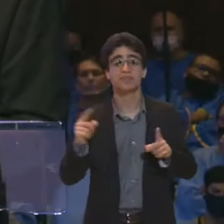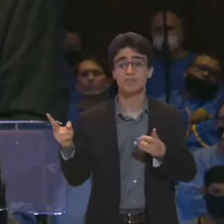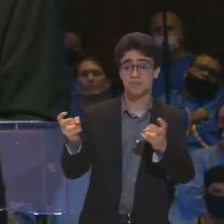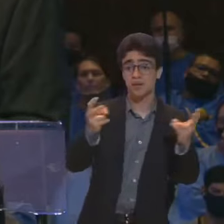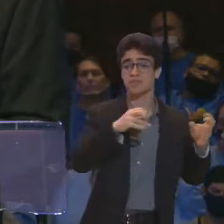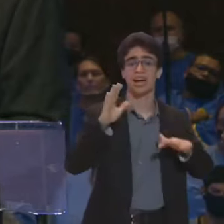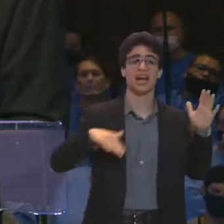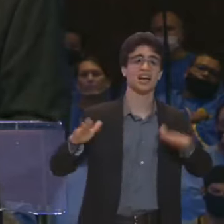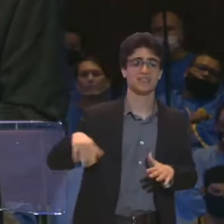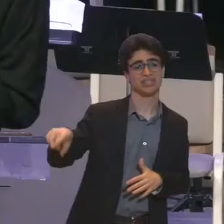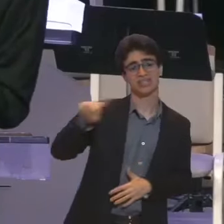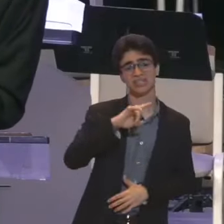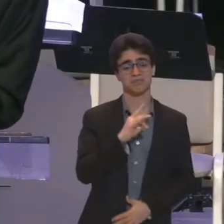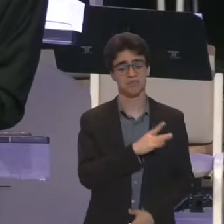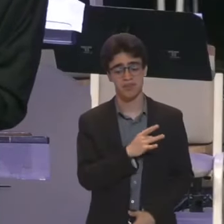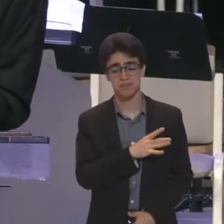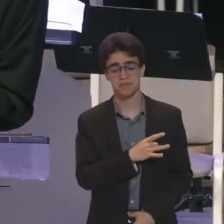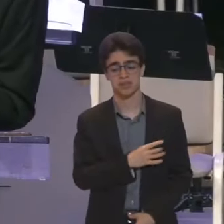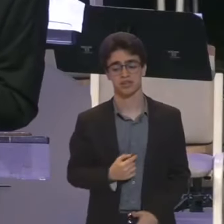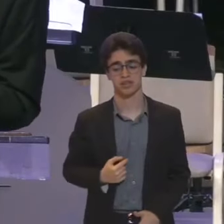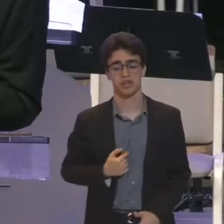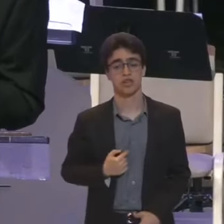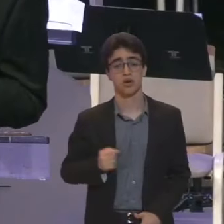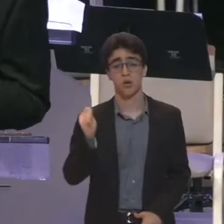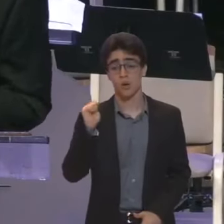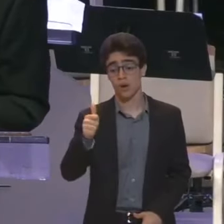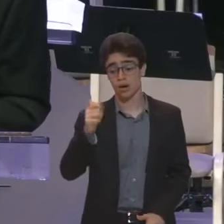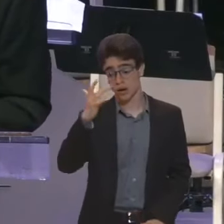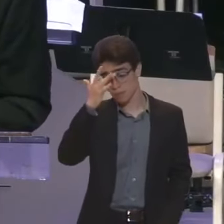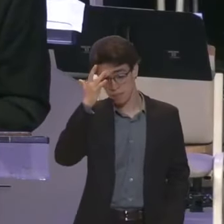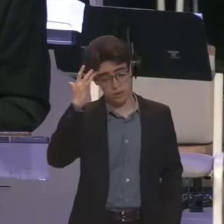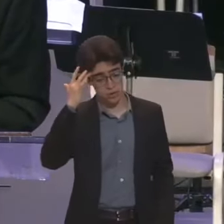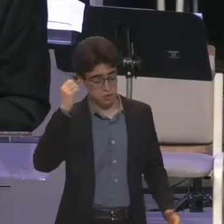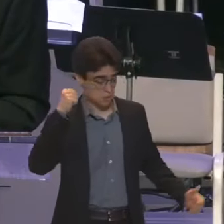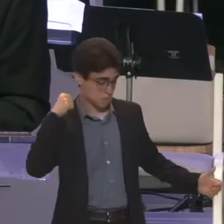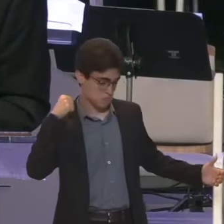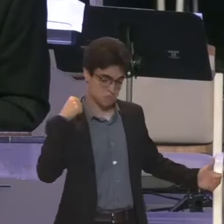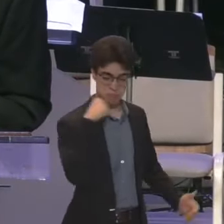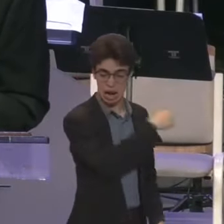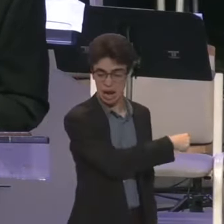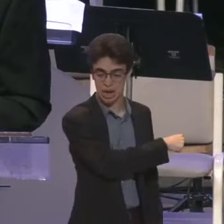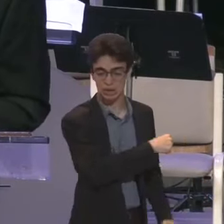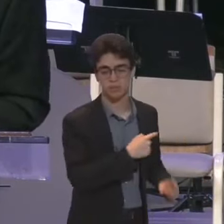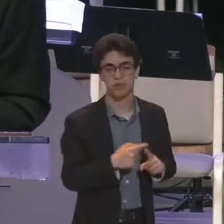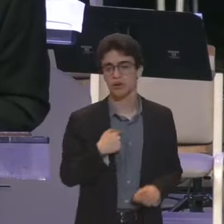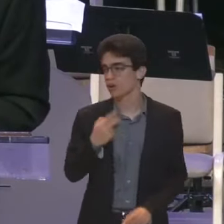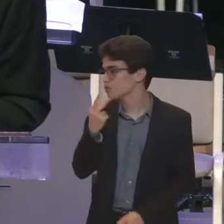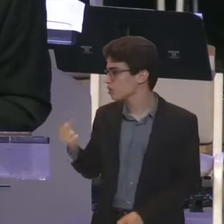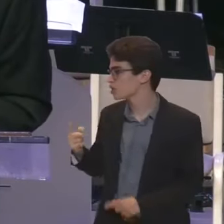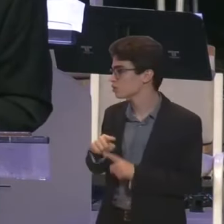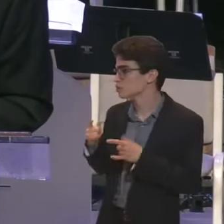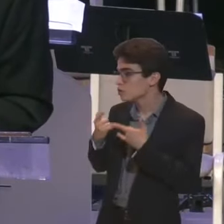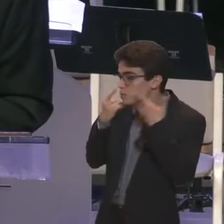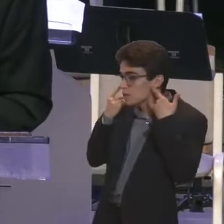muito medo. Eu quase levei um morro de uma mulher na TAP, porque eu falei com ela sem